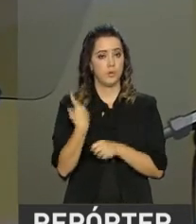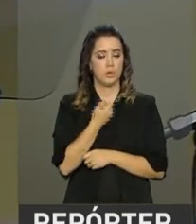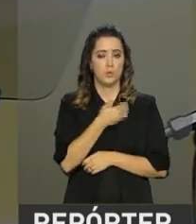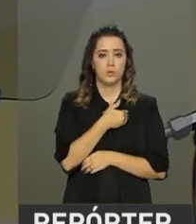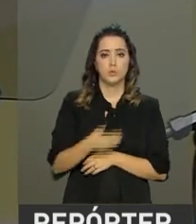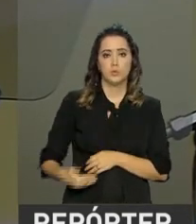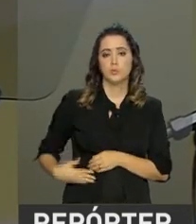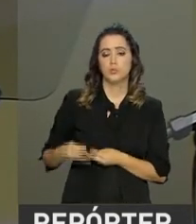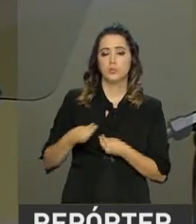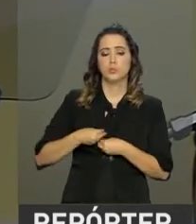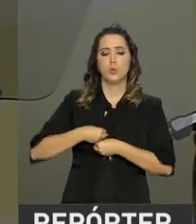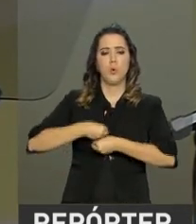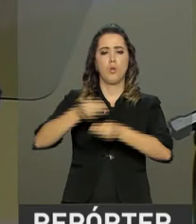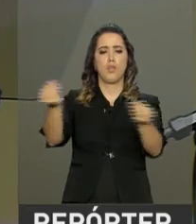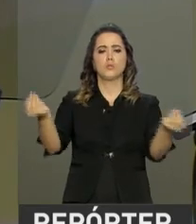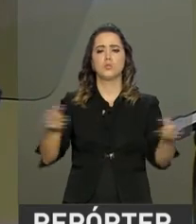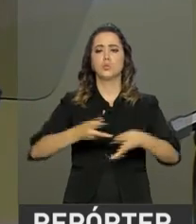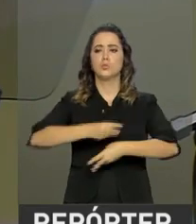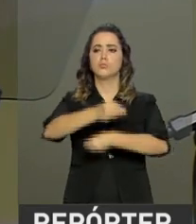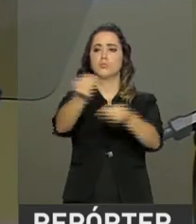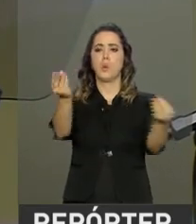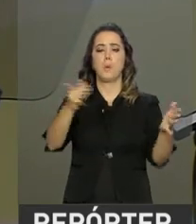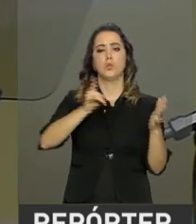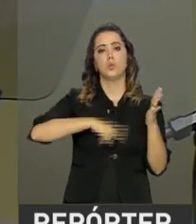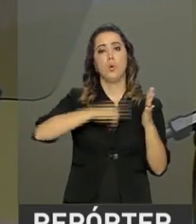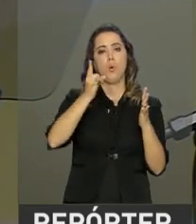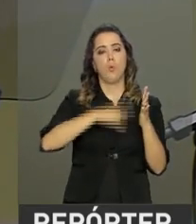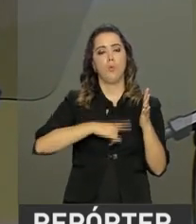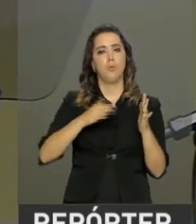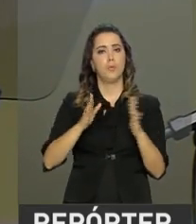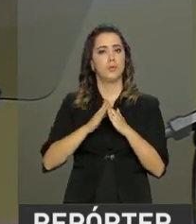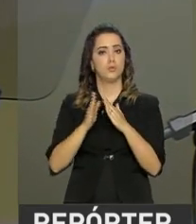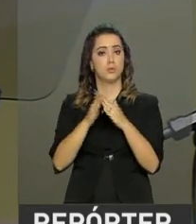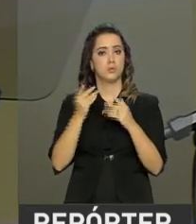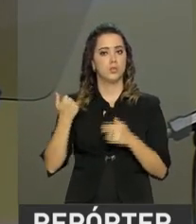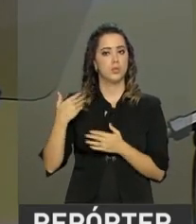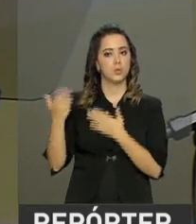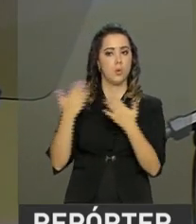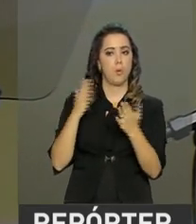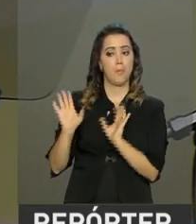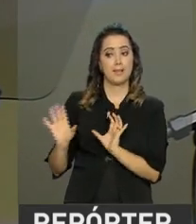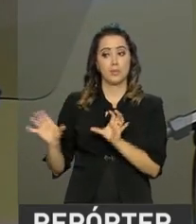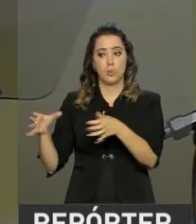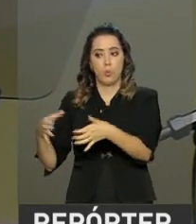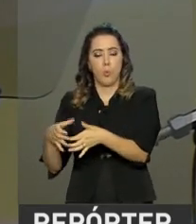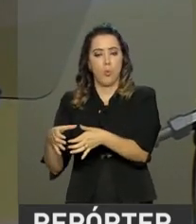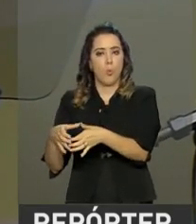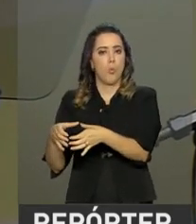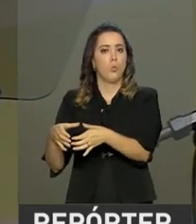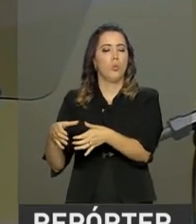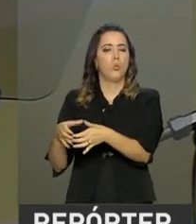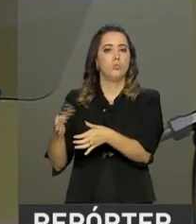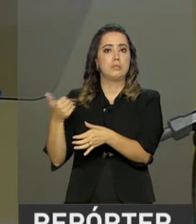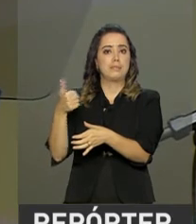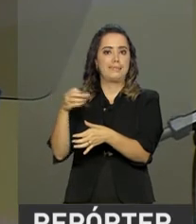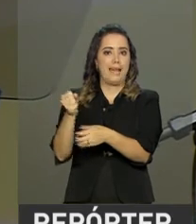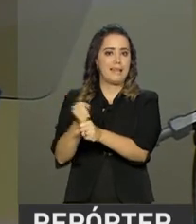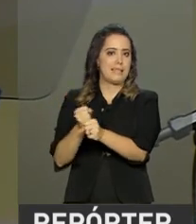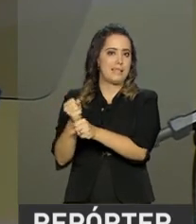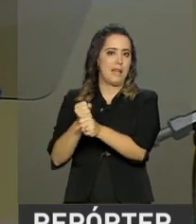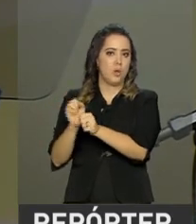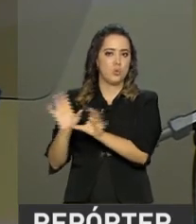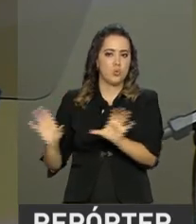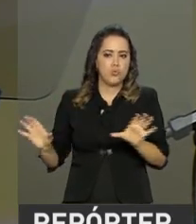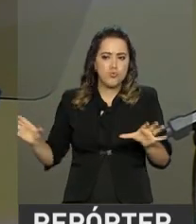governo emitiu mais títulos definitivos do que governos anteriores nos últimos dez anos somados cessou a